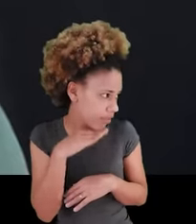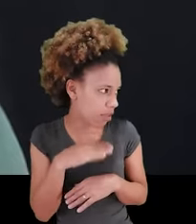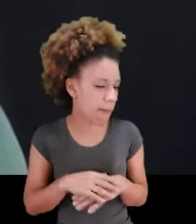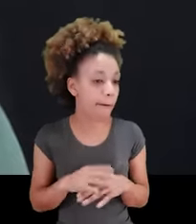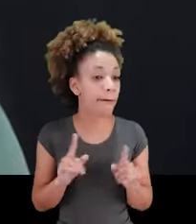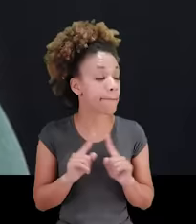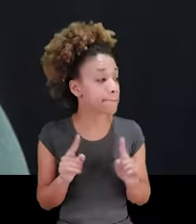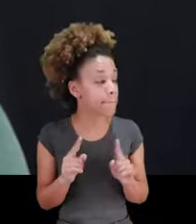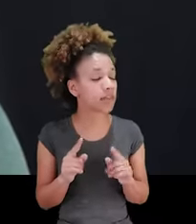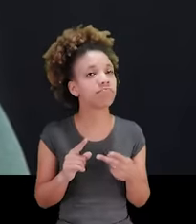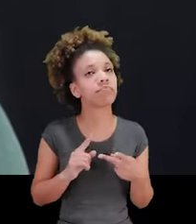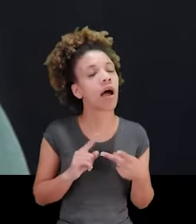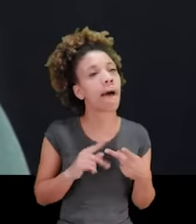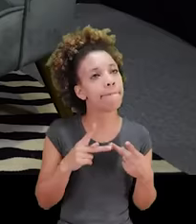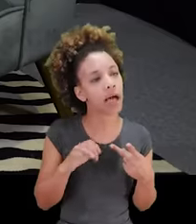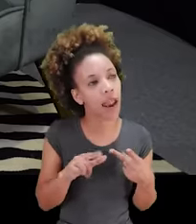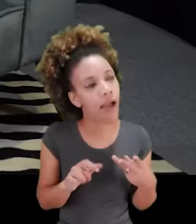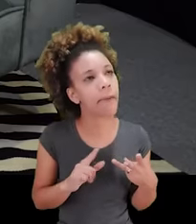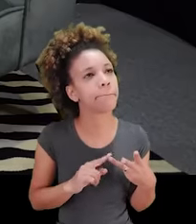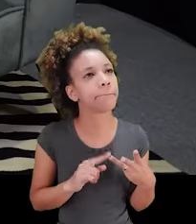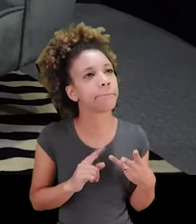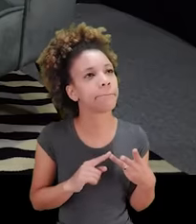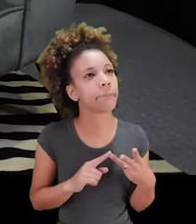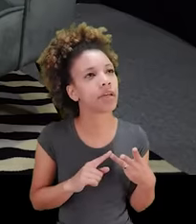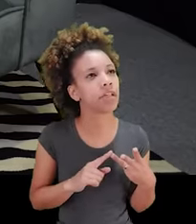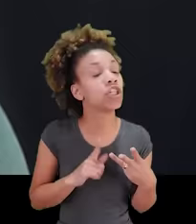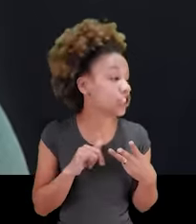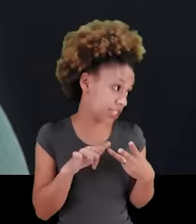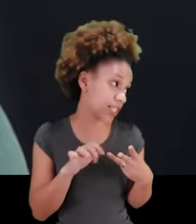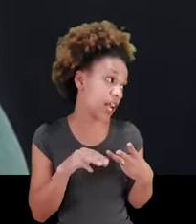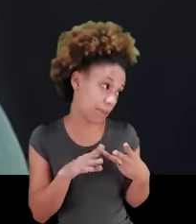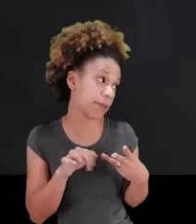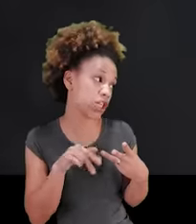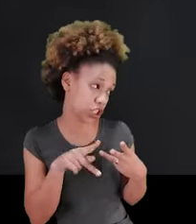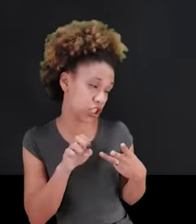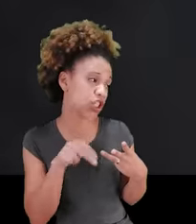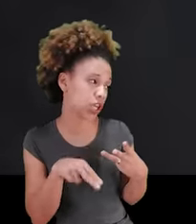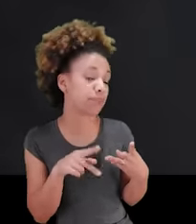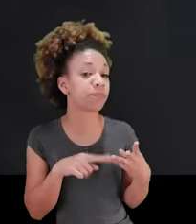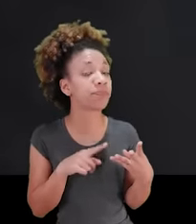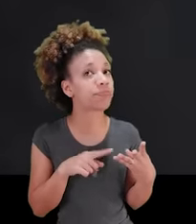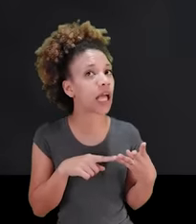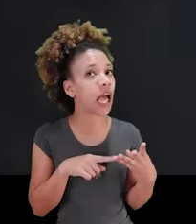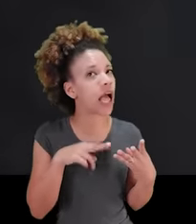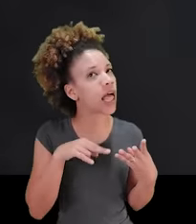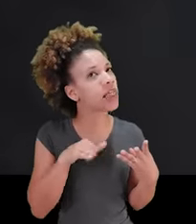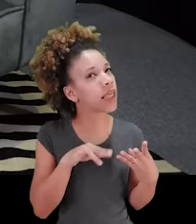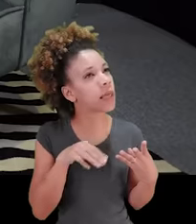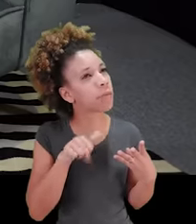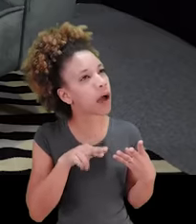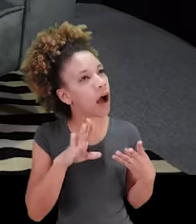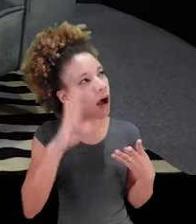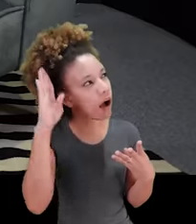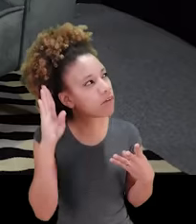acho que eu falaria de Anitta, eu falaria do Pelé. E eu falaria... Gisele Bündchen. Uhum. Neymar, que eu